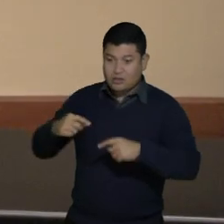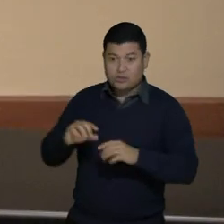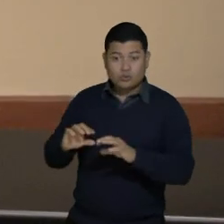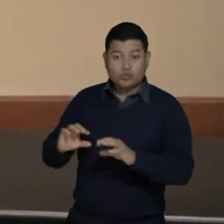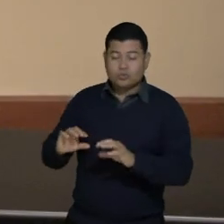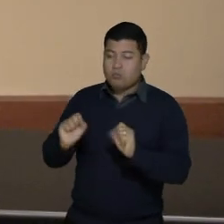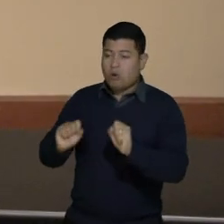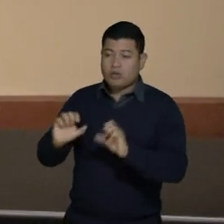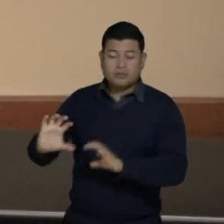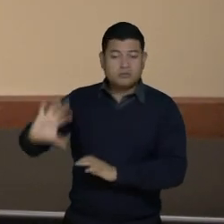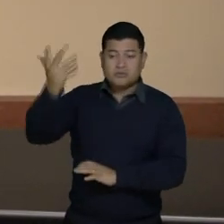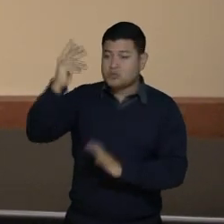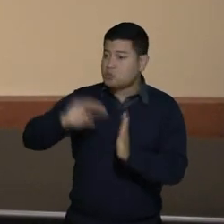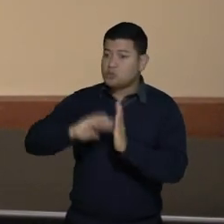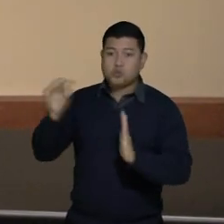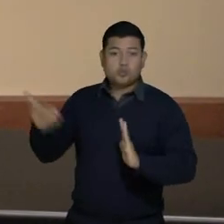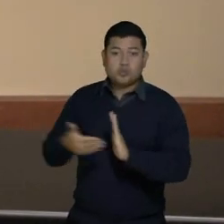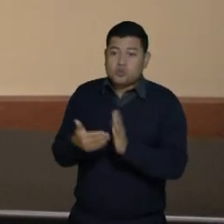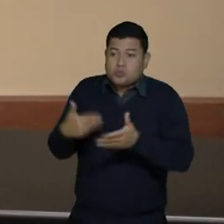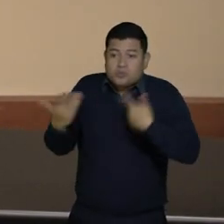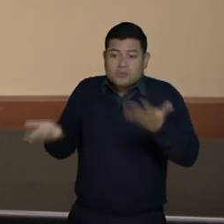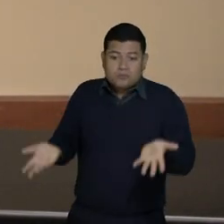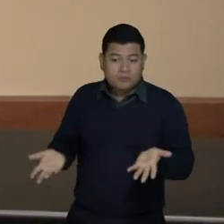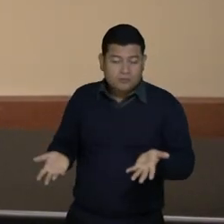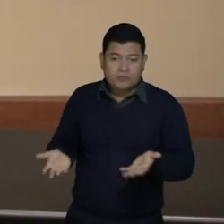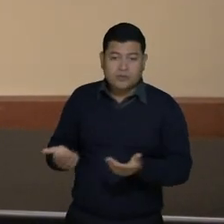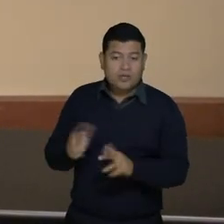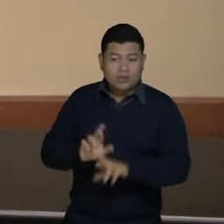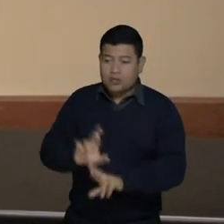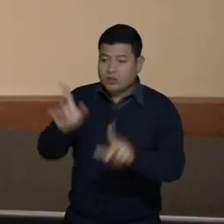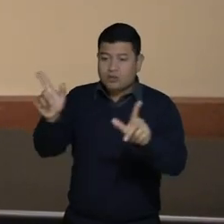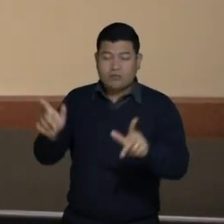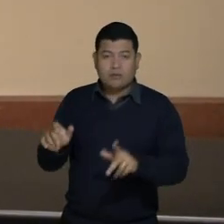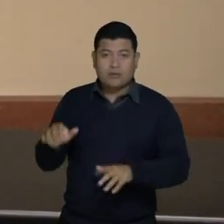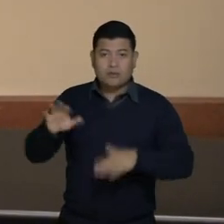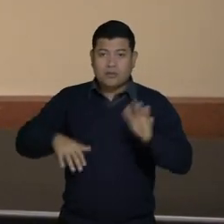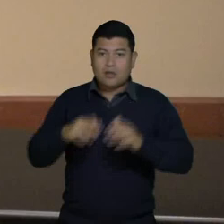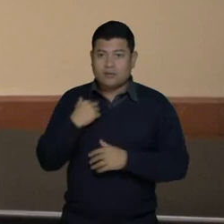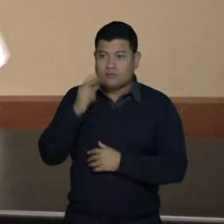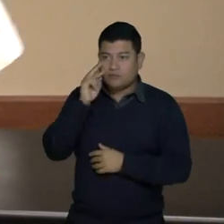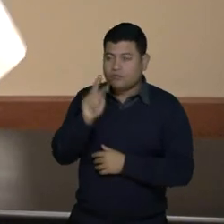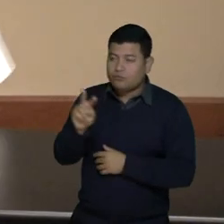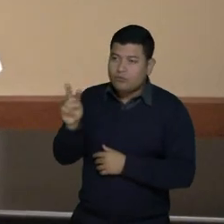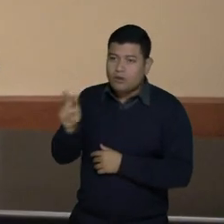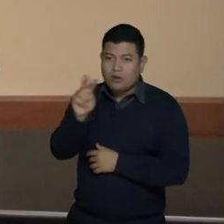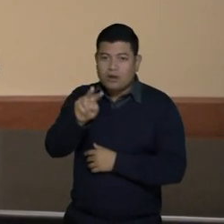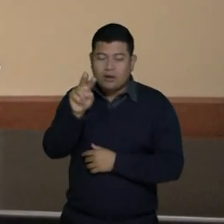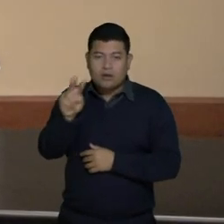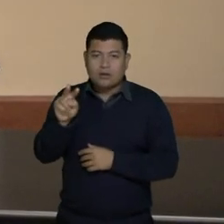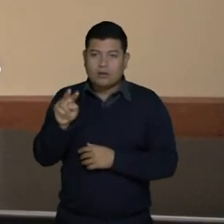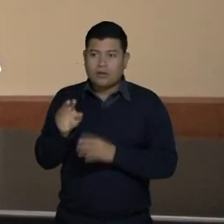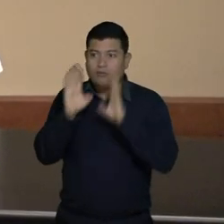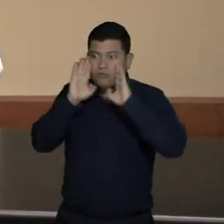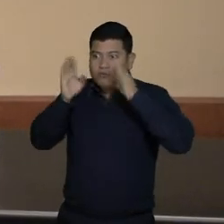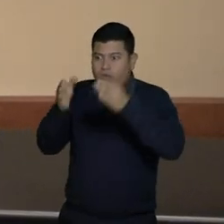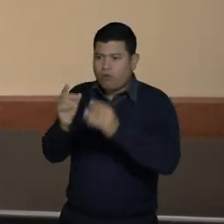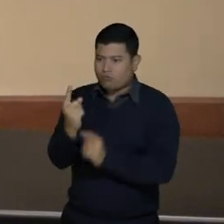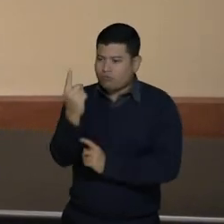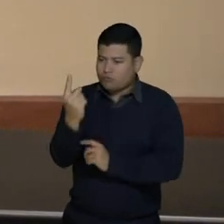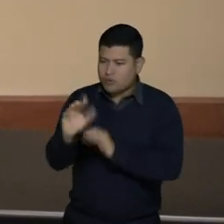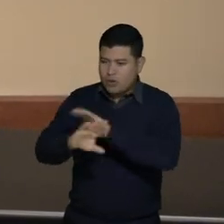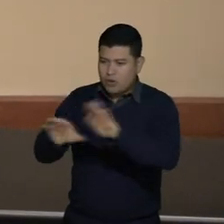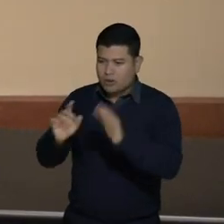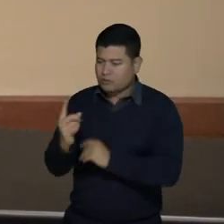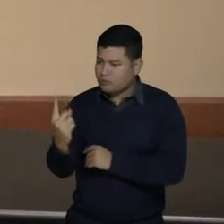acontecer então quando a gente tá lá às vezes a gente tá olhando focando só numa coisa